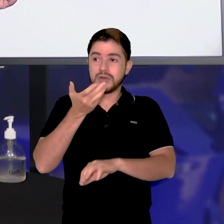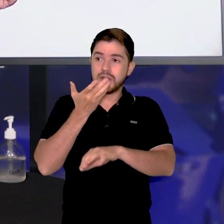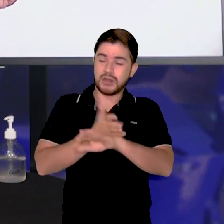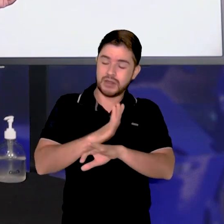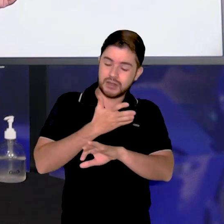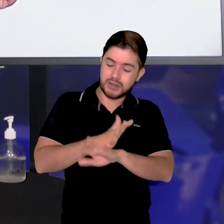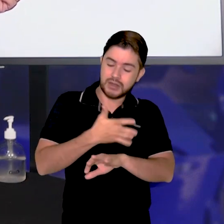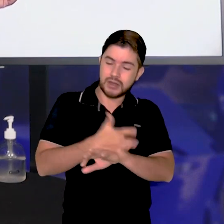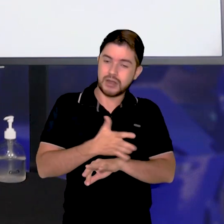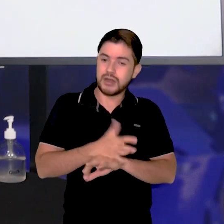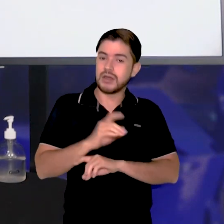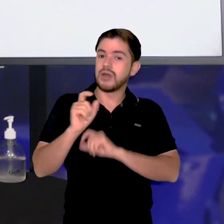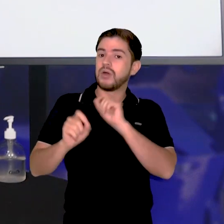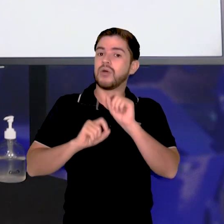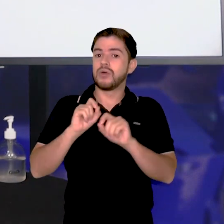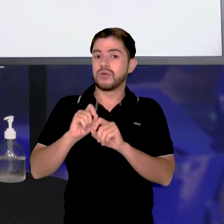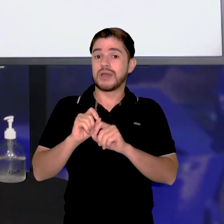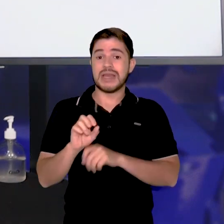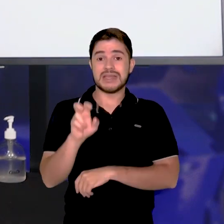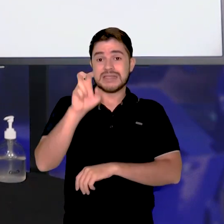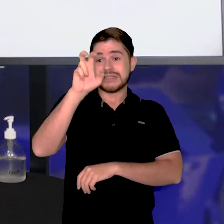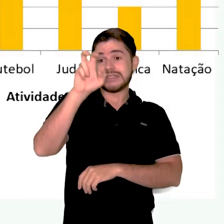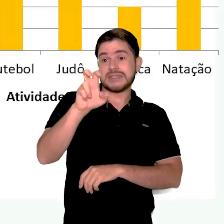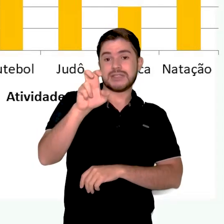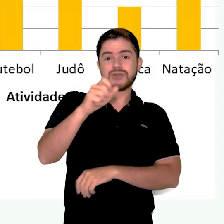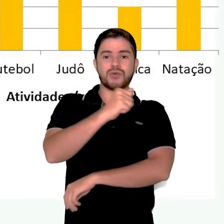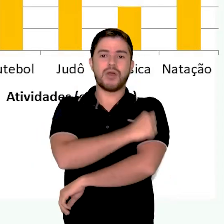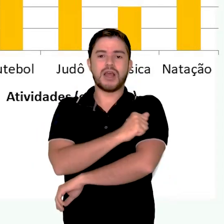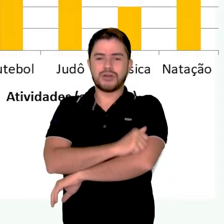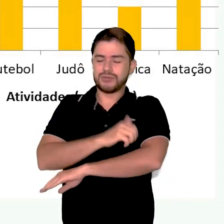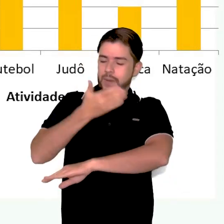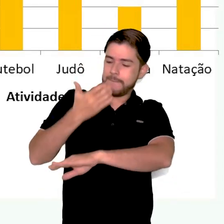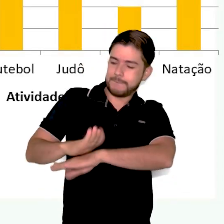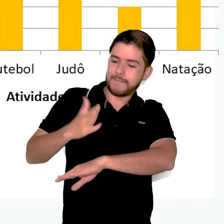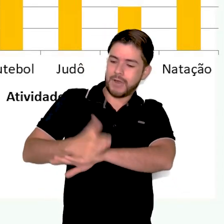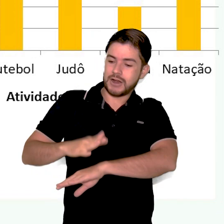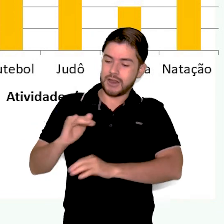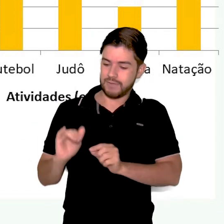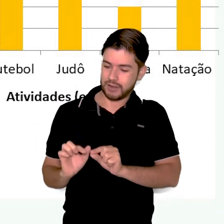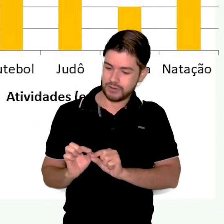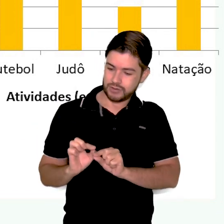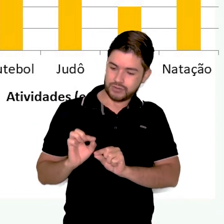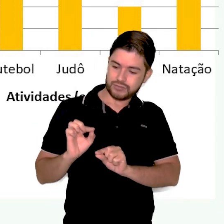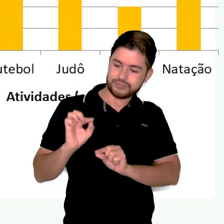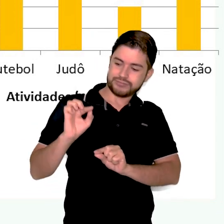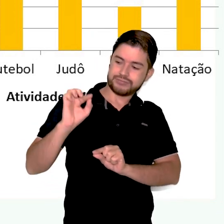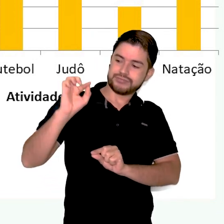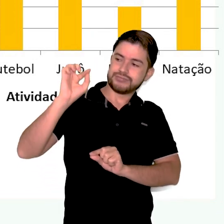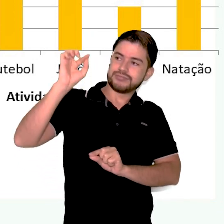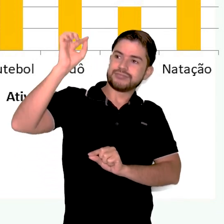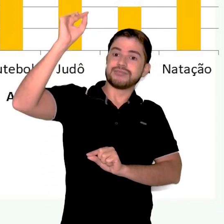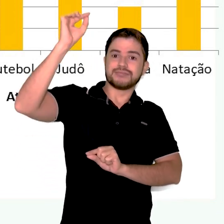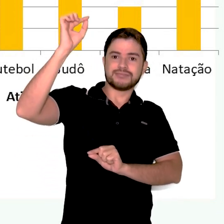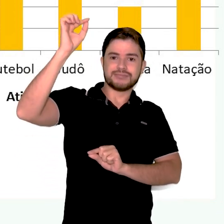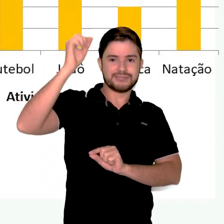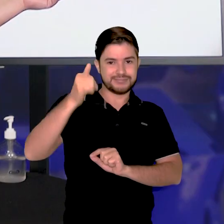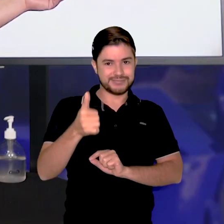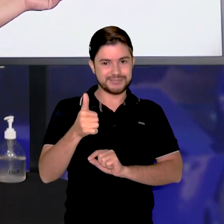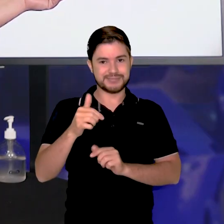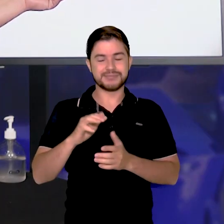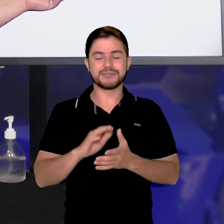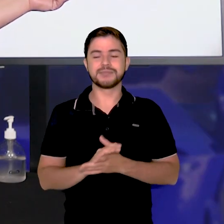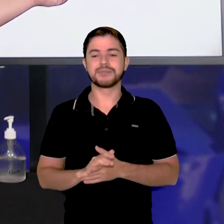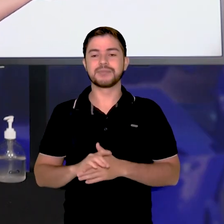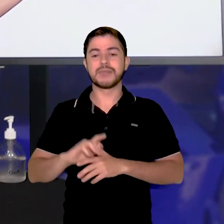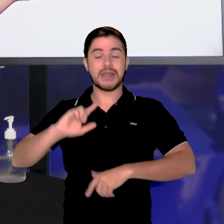do sexto ano, a turma de Carlos, é o quê? De 5 alunos. Então, esses 5 aqui vai determinar a altura da minha coluna, tá certo?